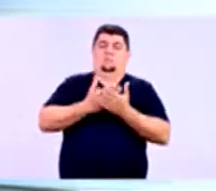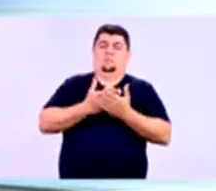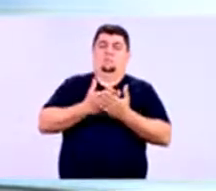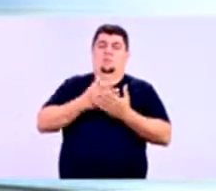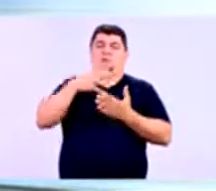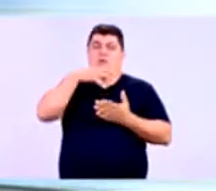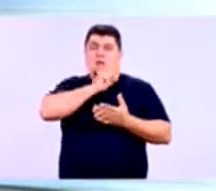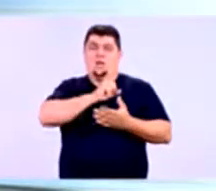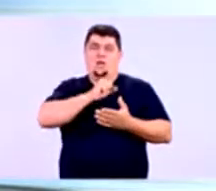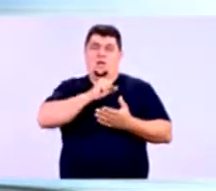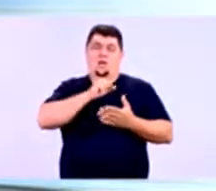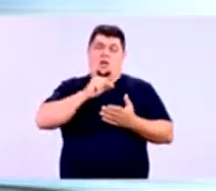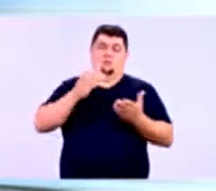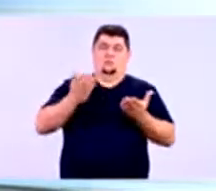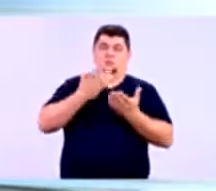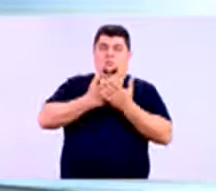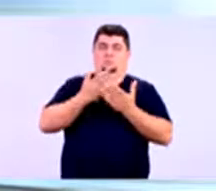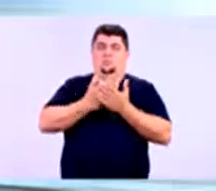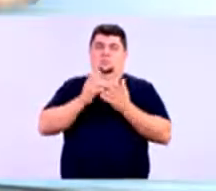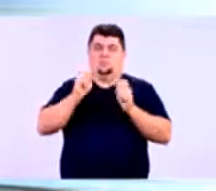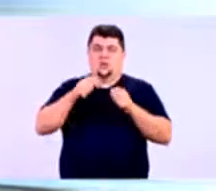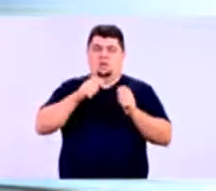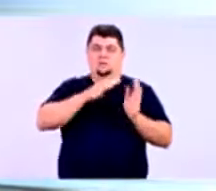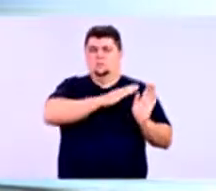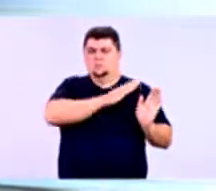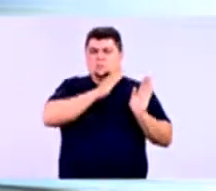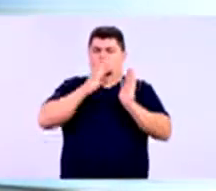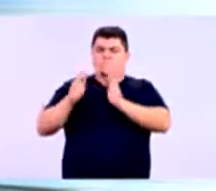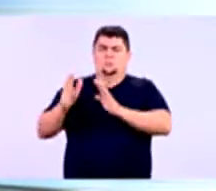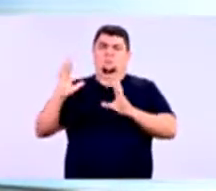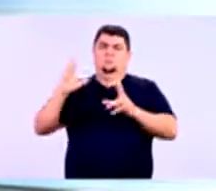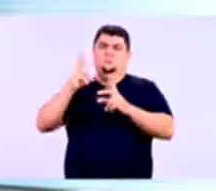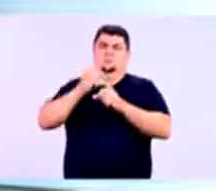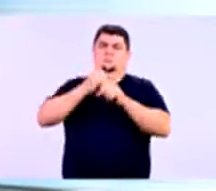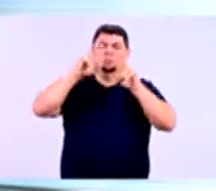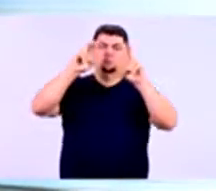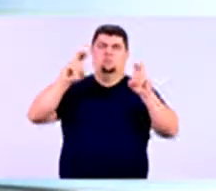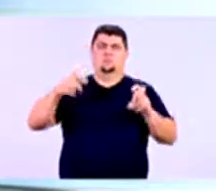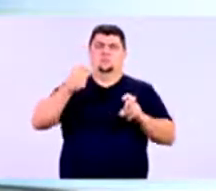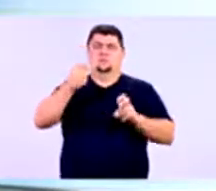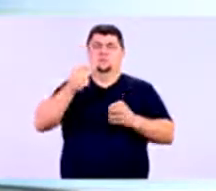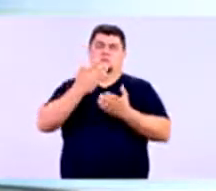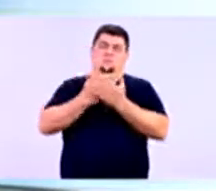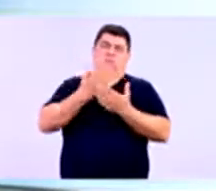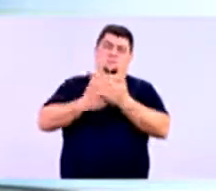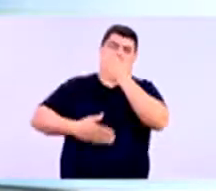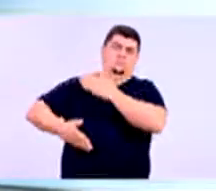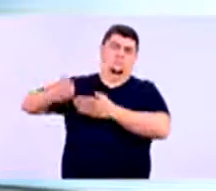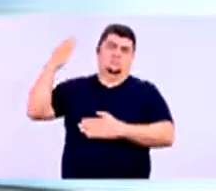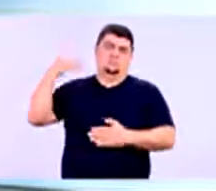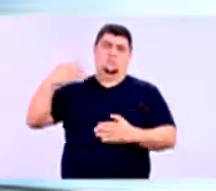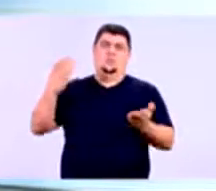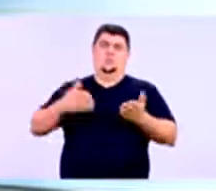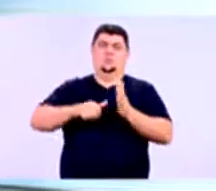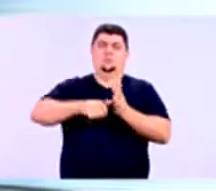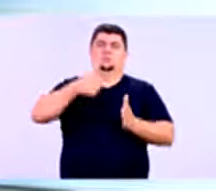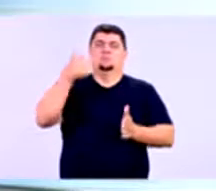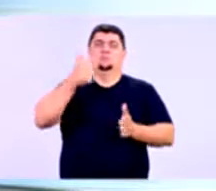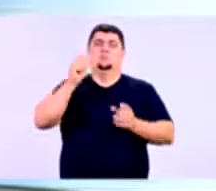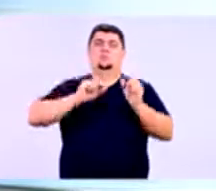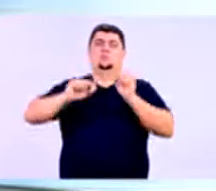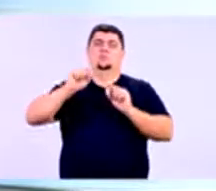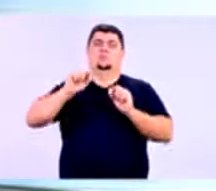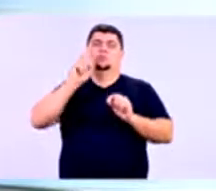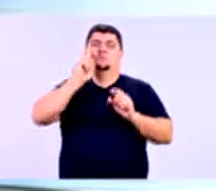pouquinho corrido, mas a gente vai cobrir boa parte do conteúdo das 7 aulas anteriores. Então, o primeiro conteúdo